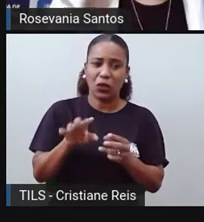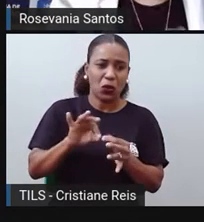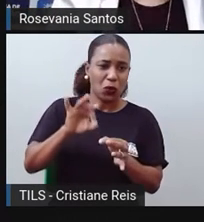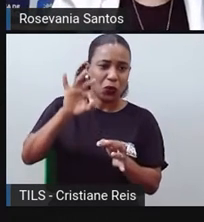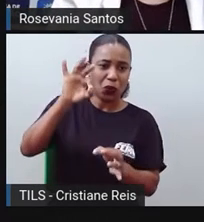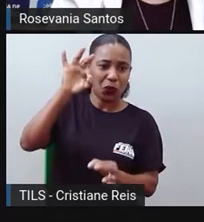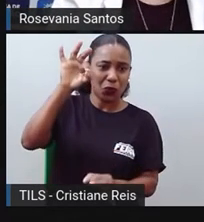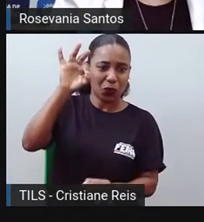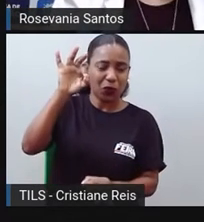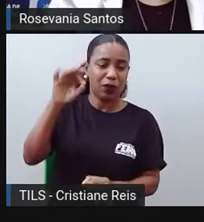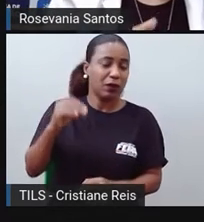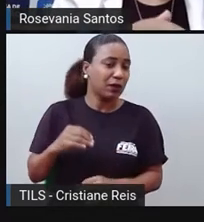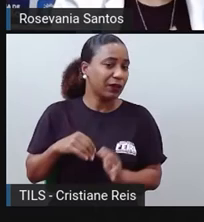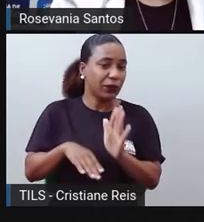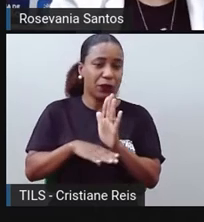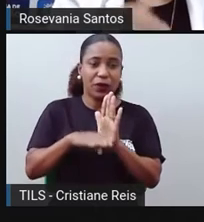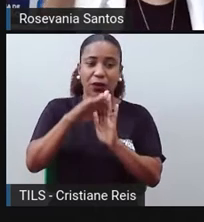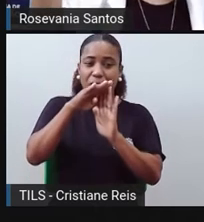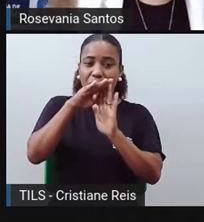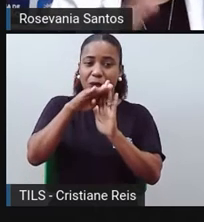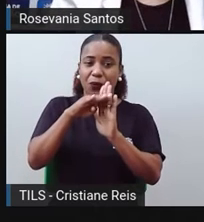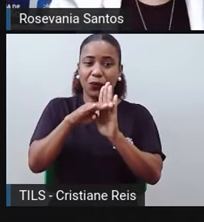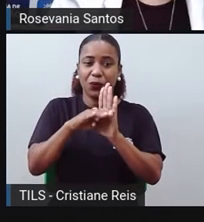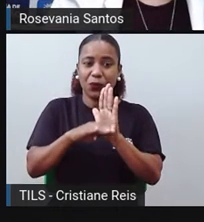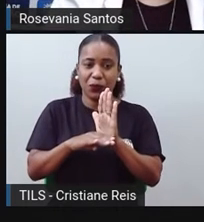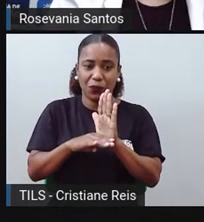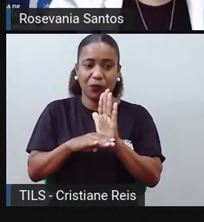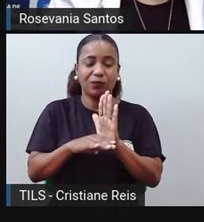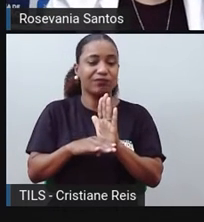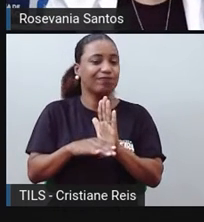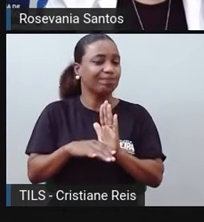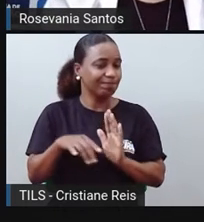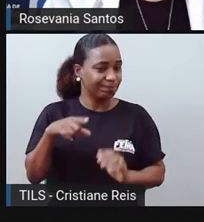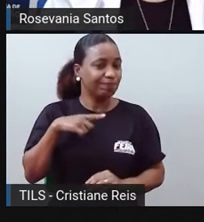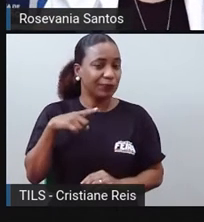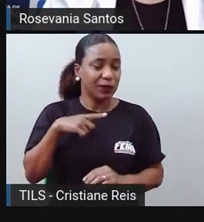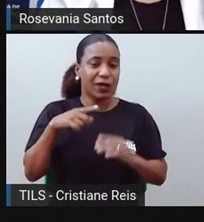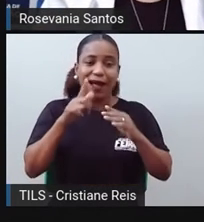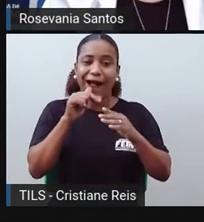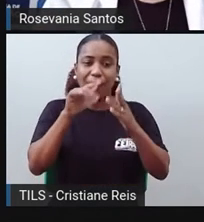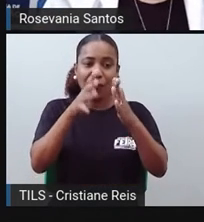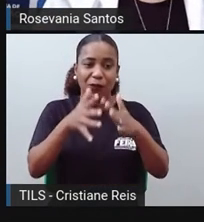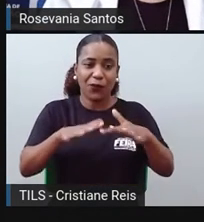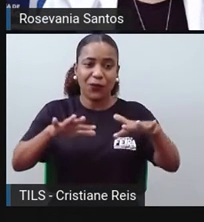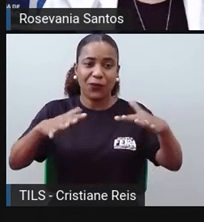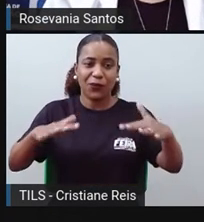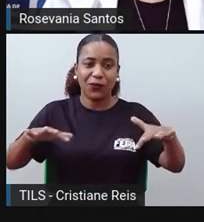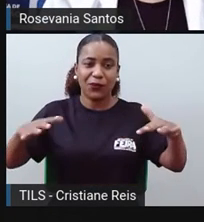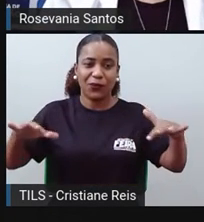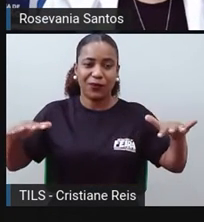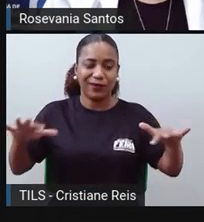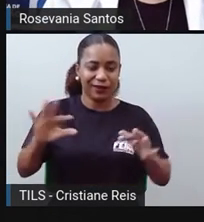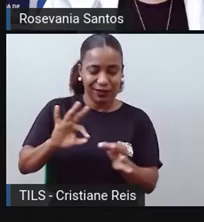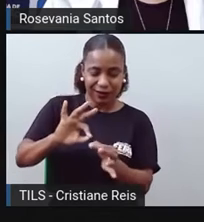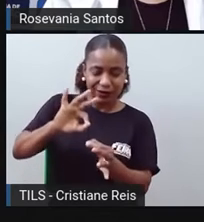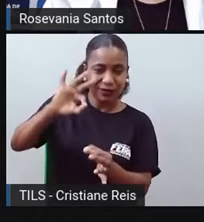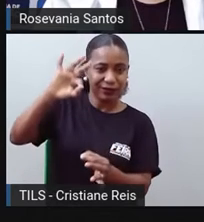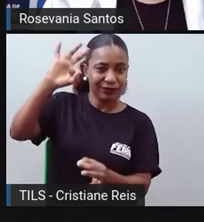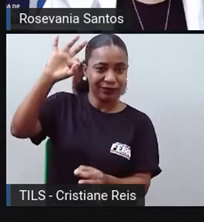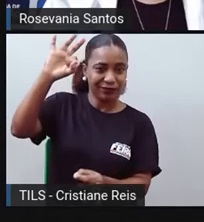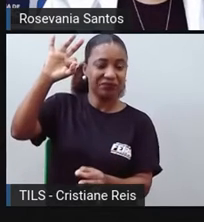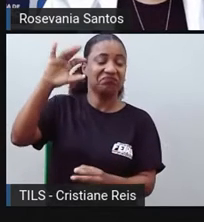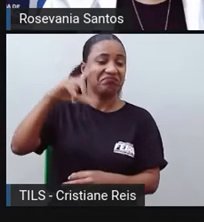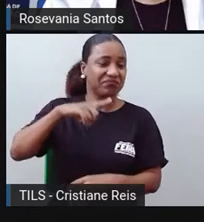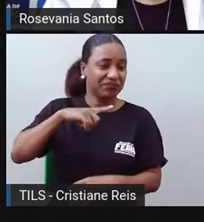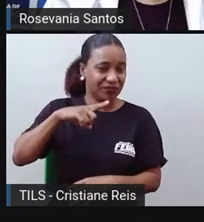né? Não é da base ao topo, é do nível do mar. Então, eu já sei aqui que tem